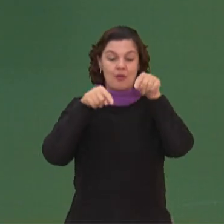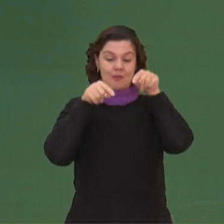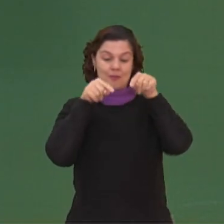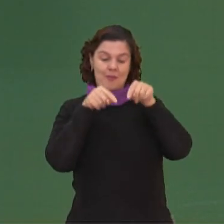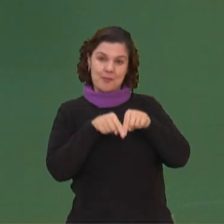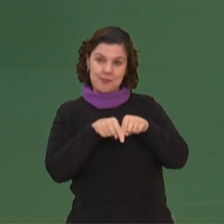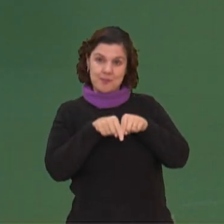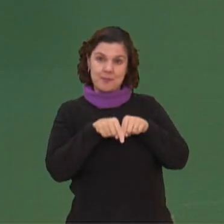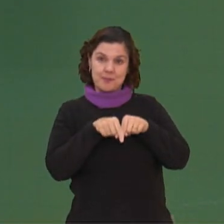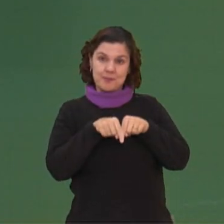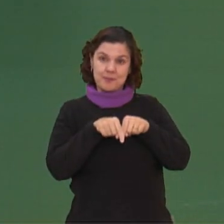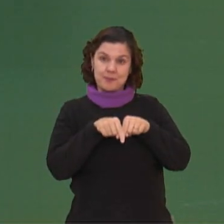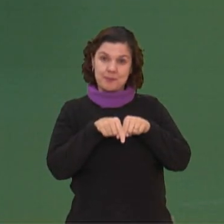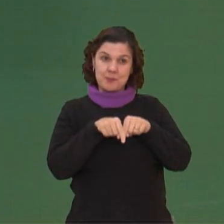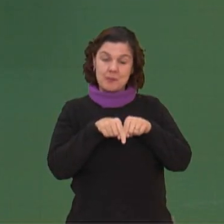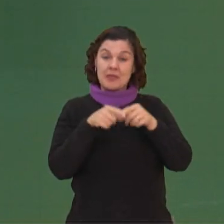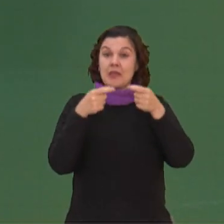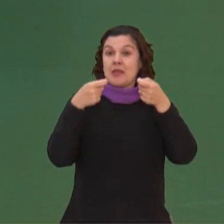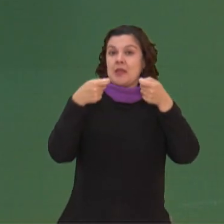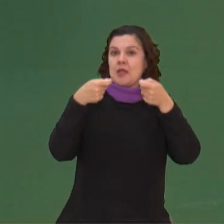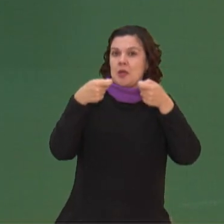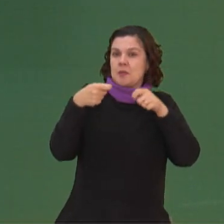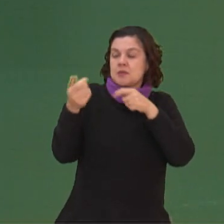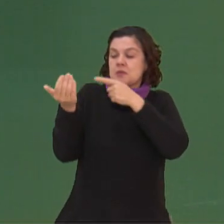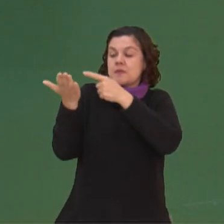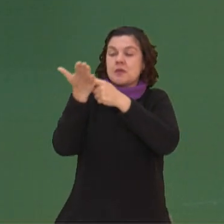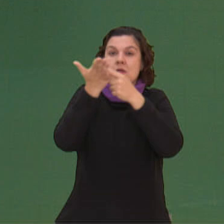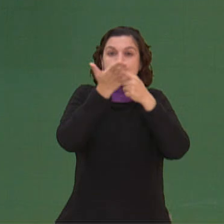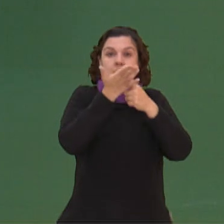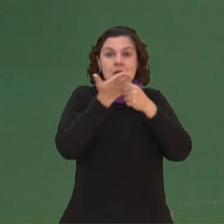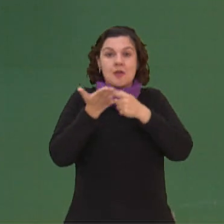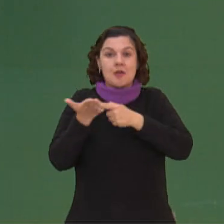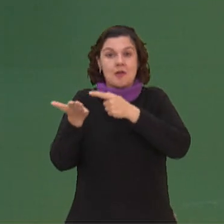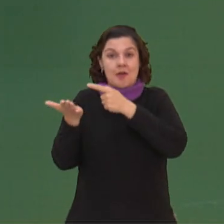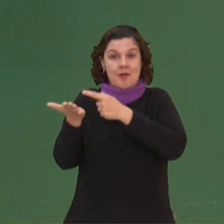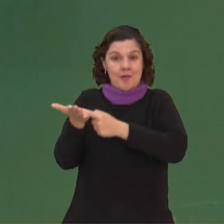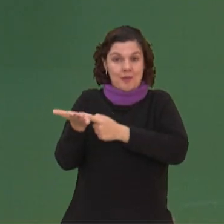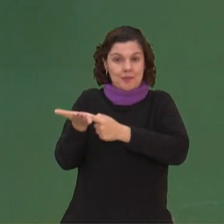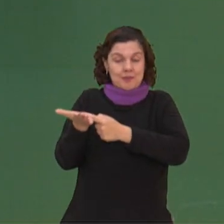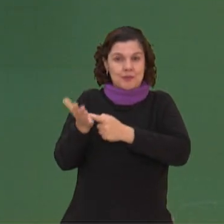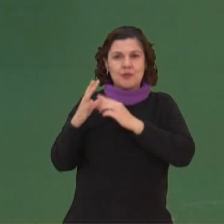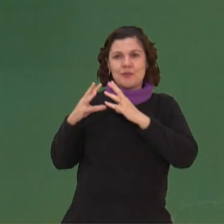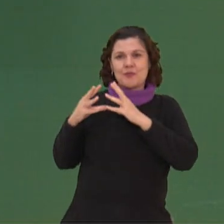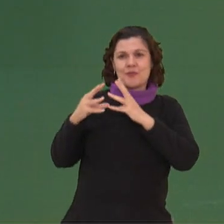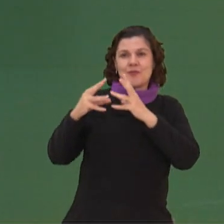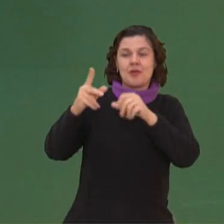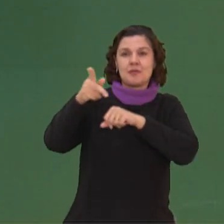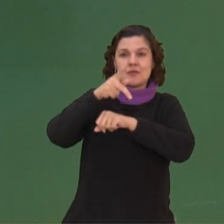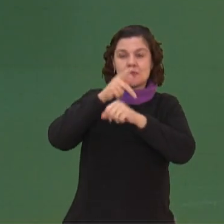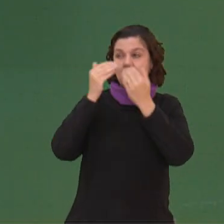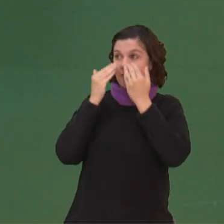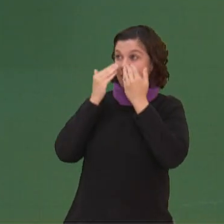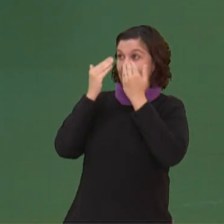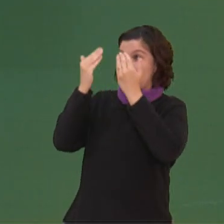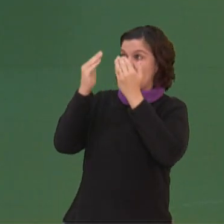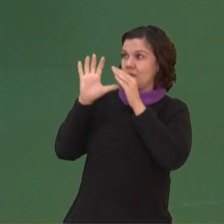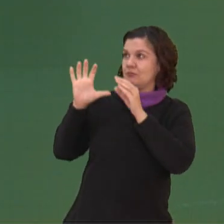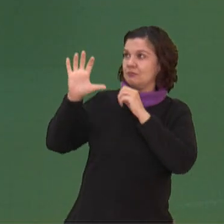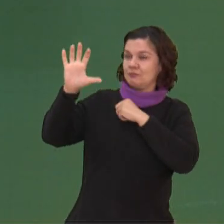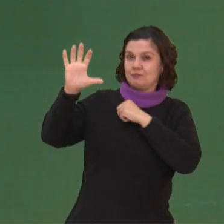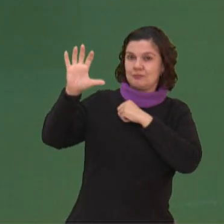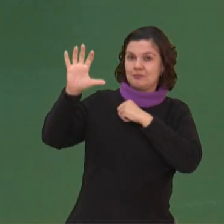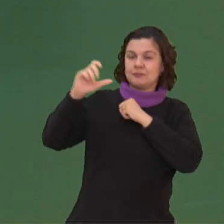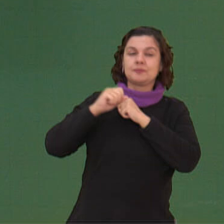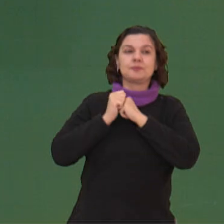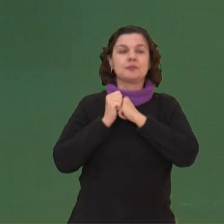que temos que fazer acordo com vários países que estão num bloco.